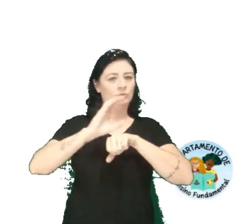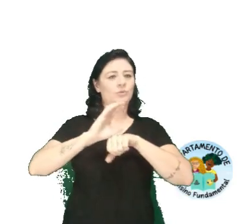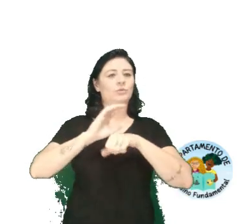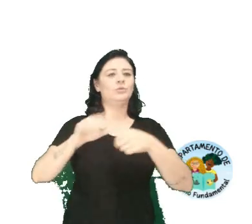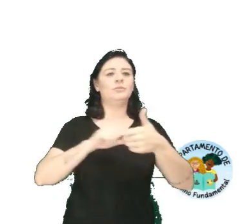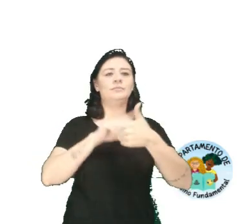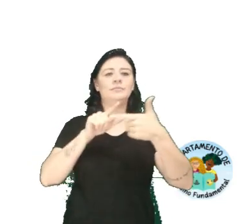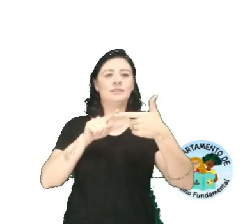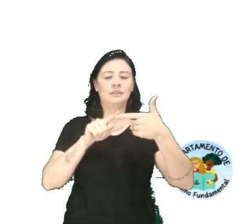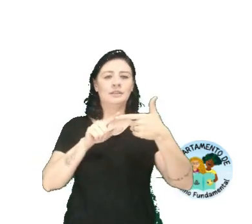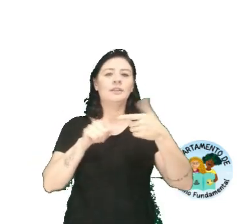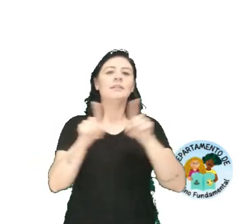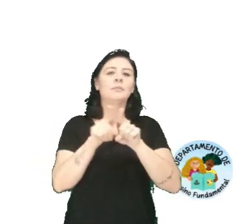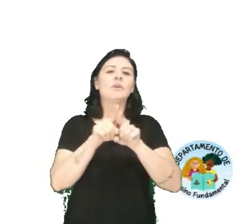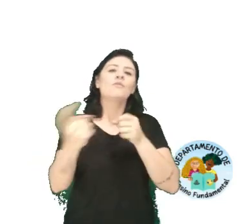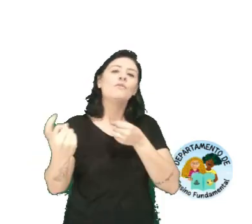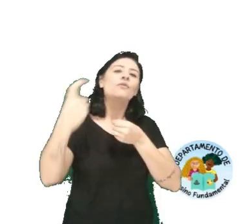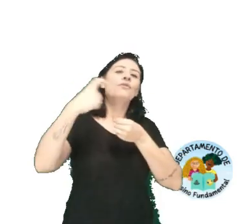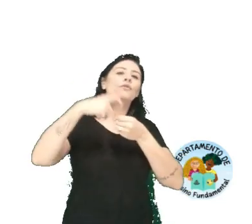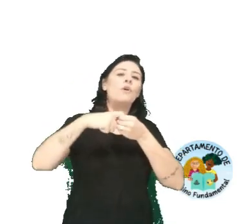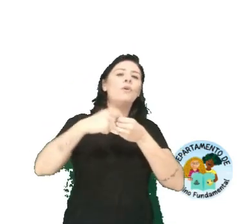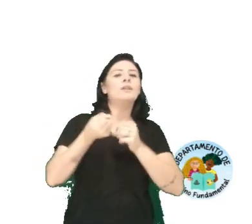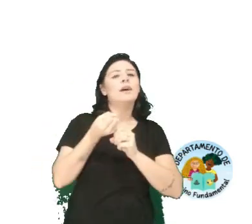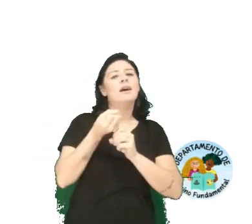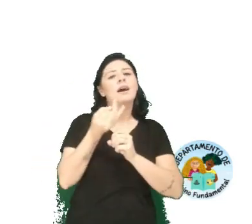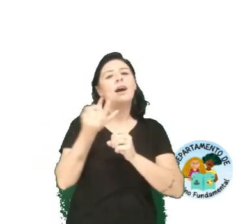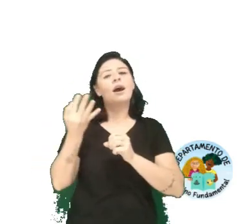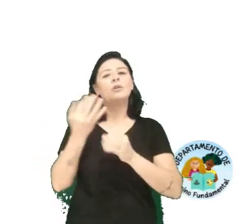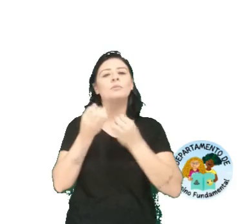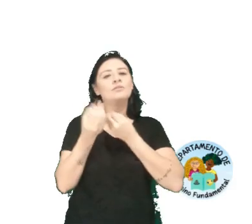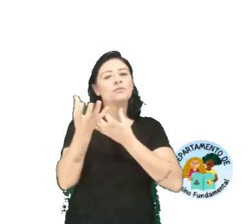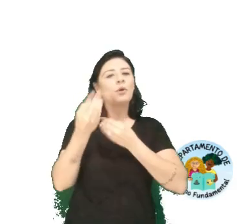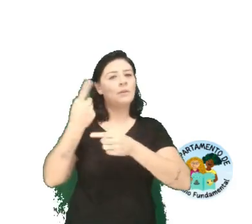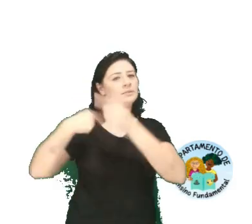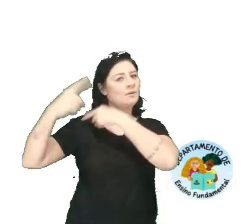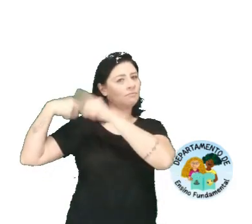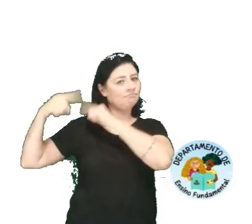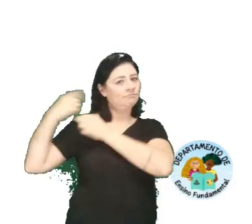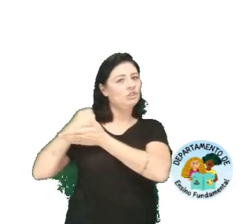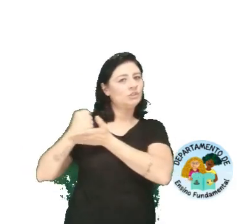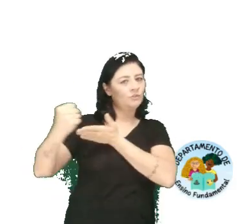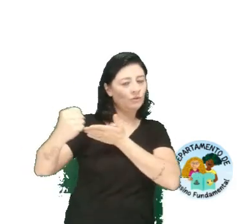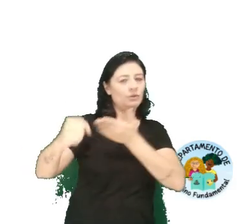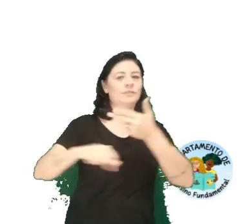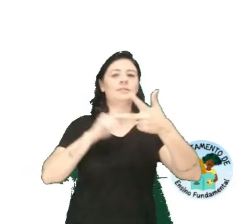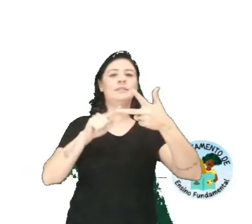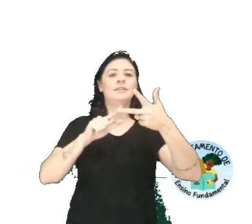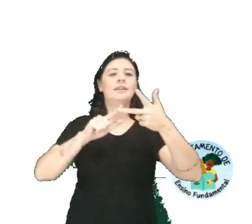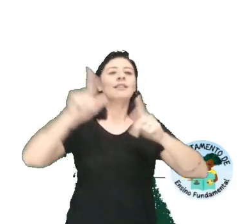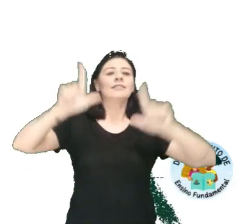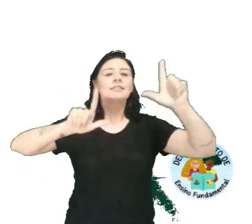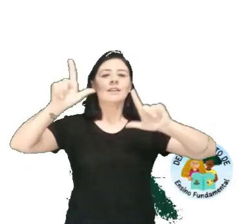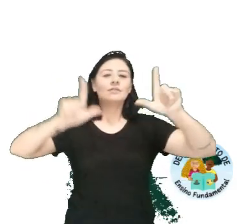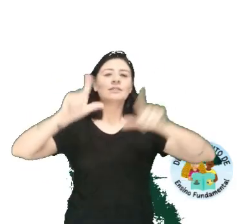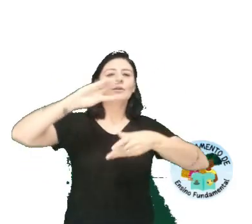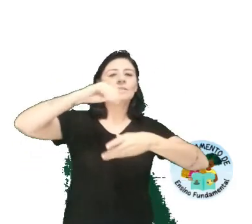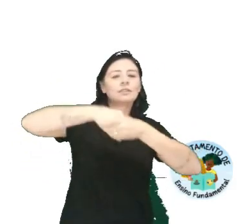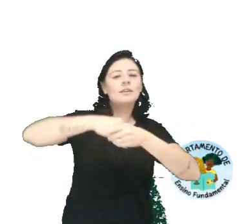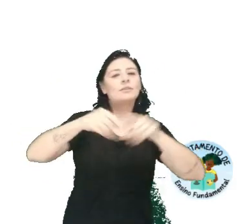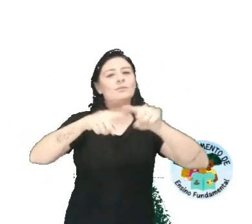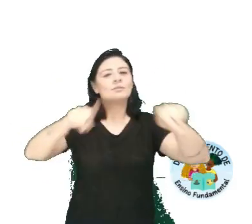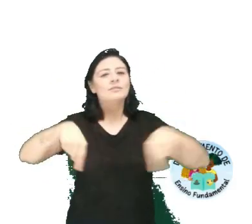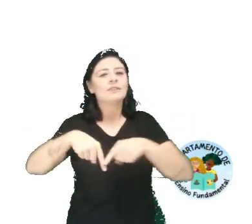vamos retomar algumas informações da formação anterior. Nós vamos falar sobre a televisão em sala de aula, né, como